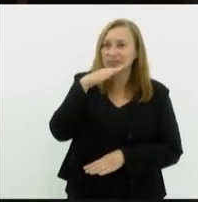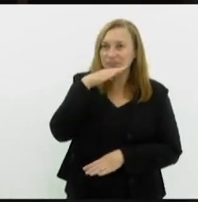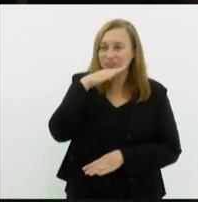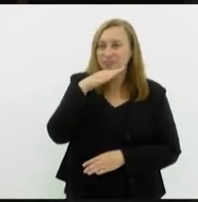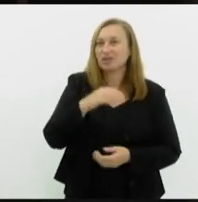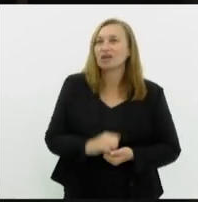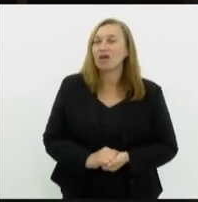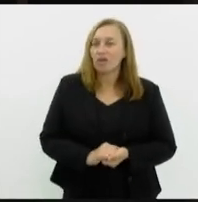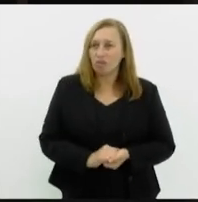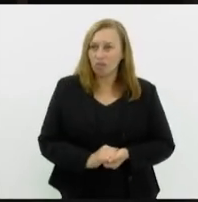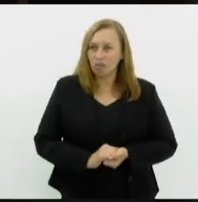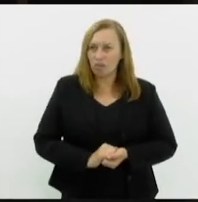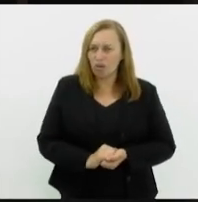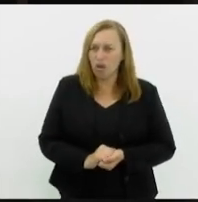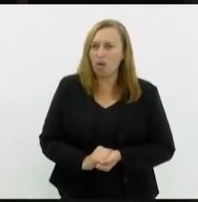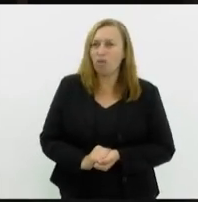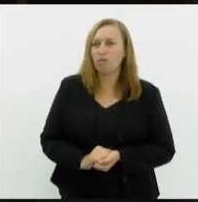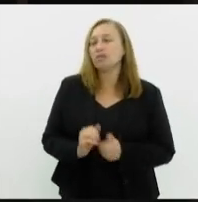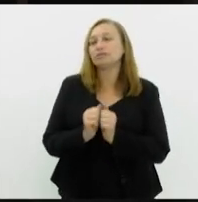Ribeiro.